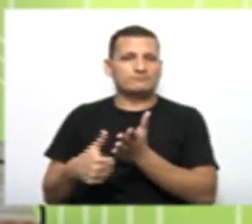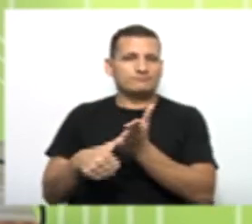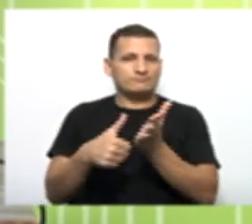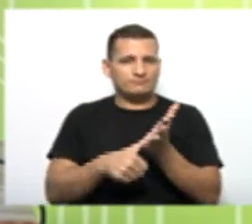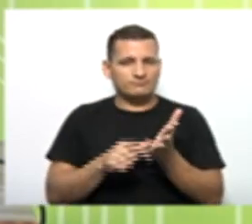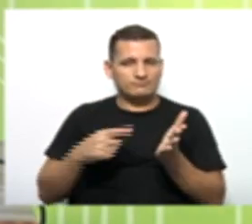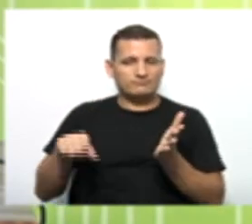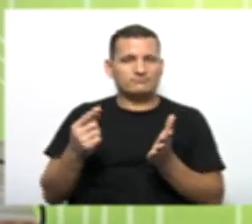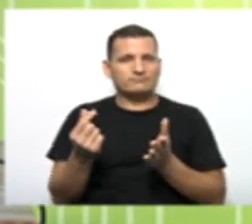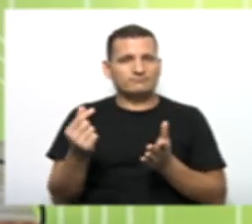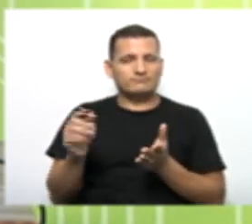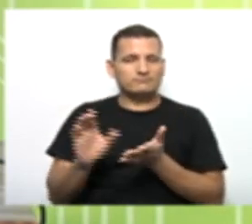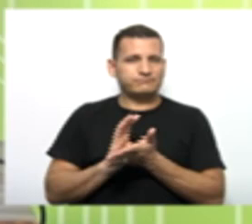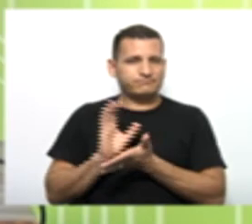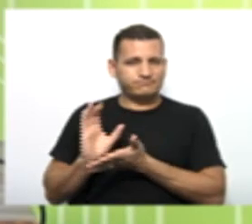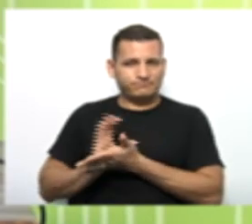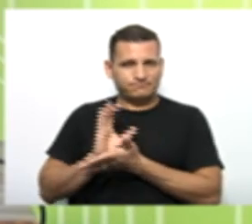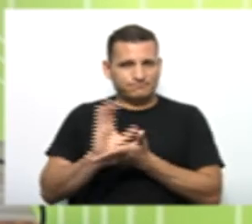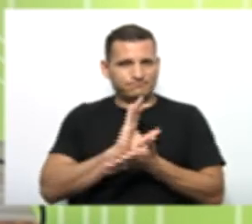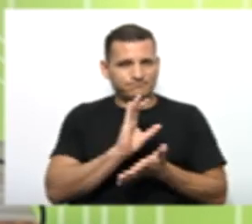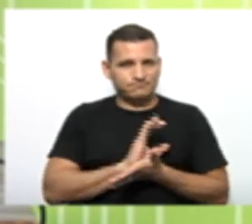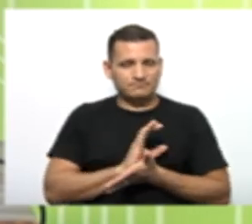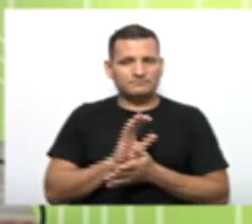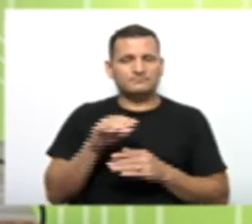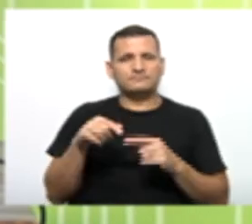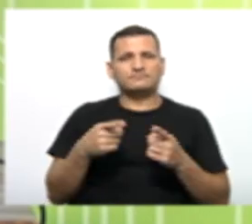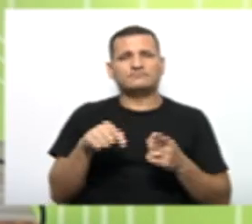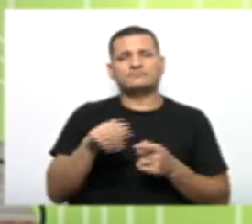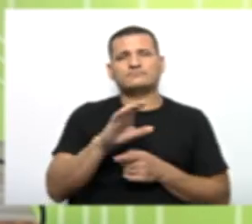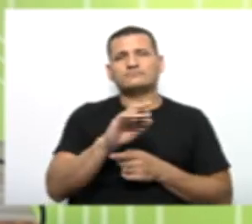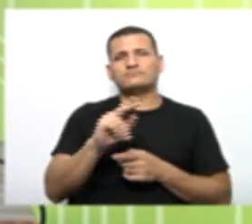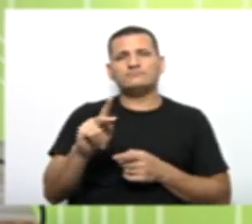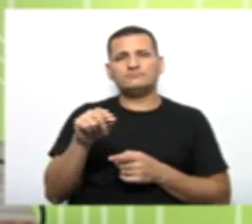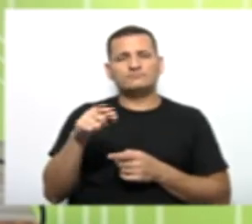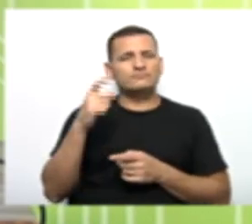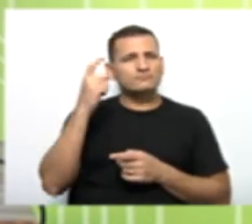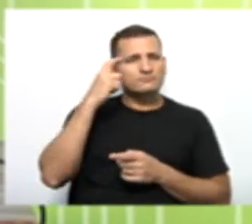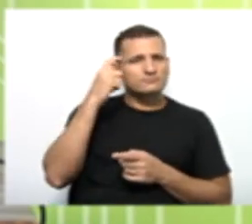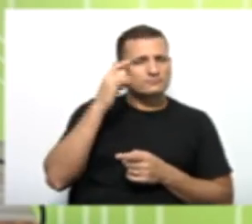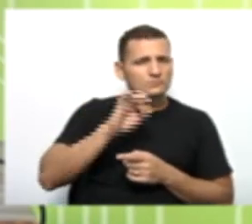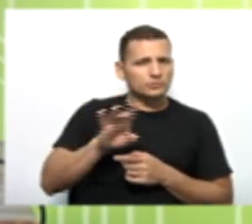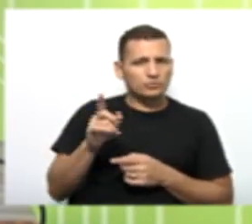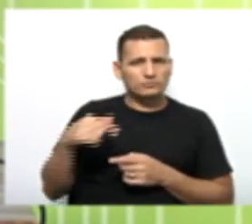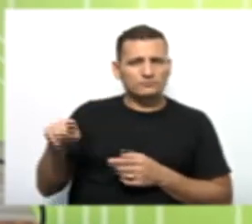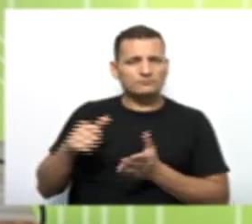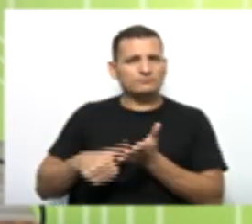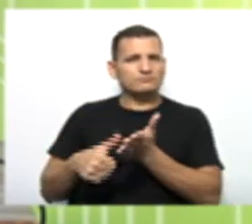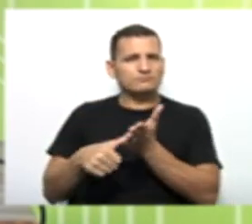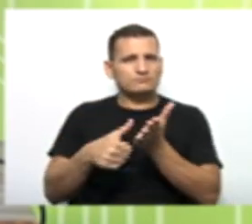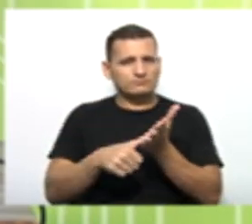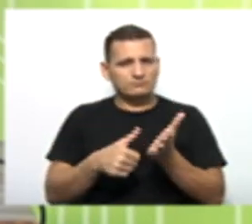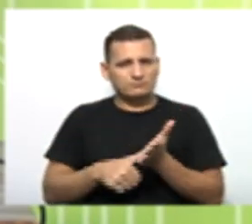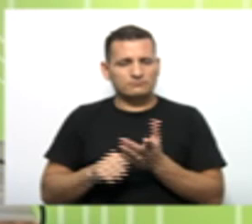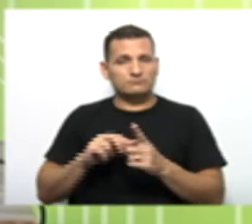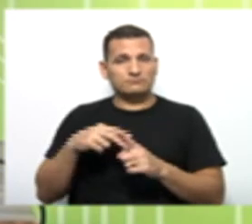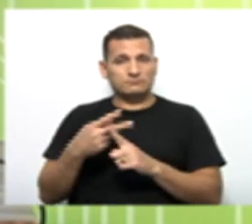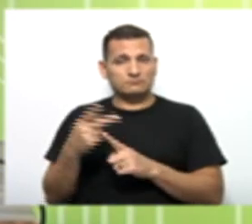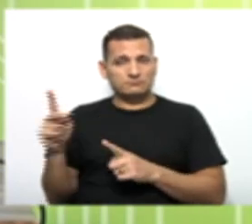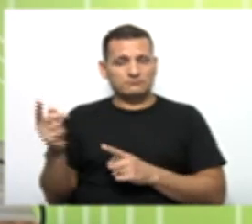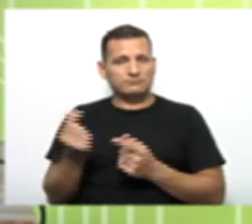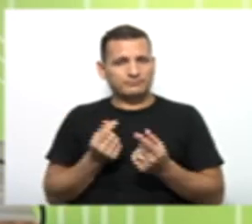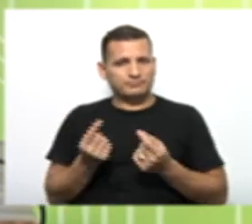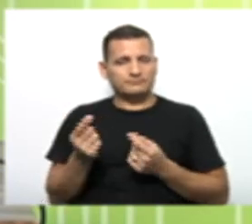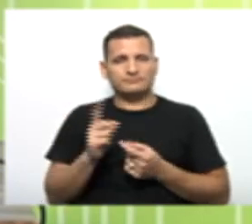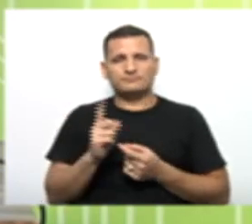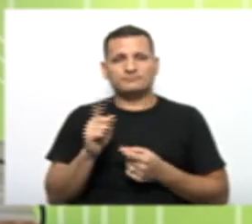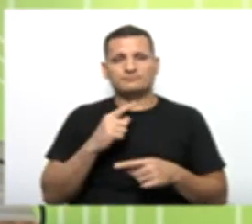deles. Só que essa cooperativa, ela não pode pensar apenas nos cooperados, apenas em aumentar o lucro dos cooperados.